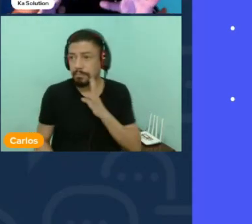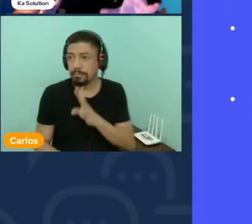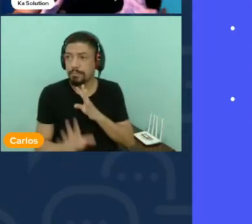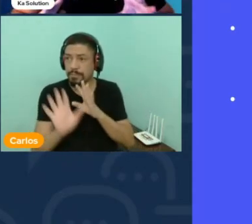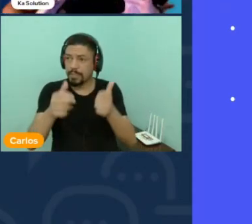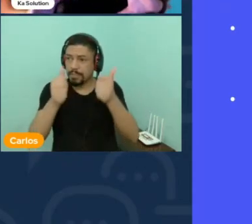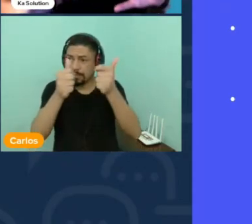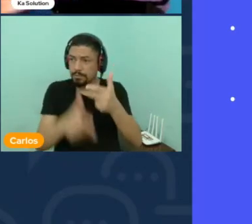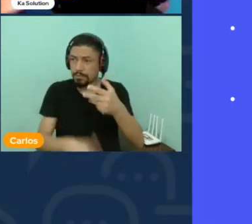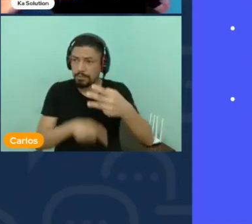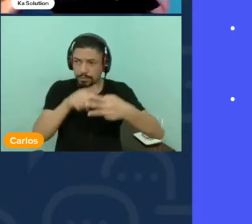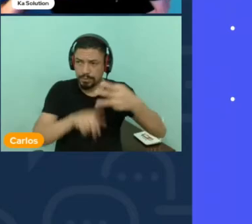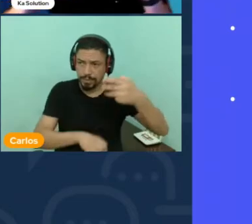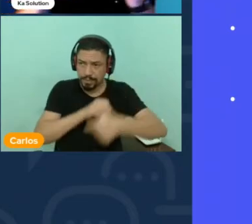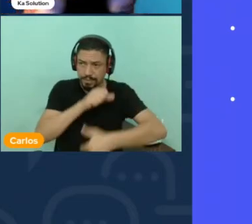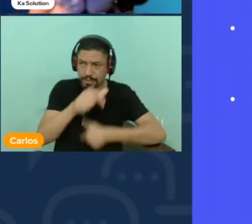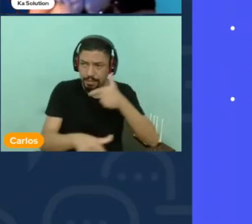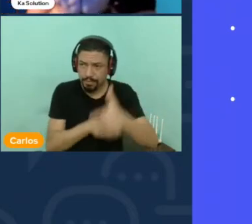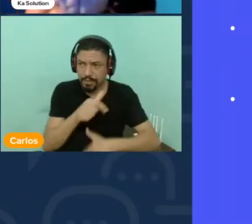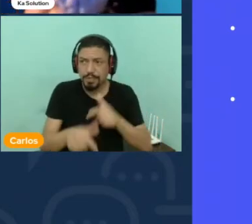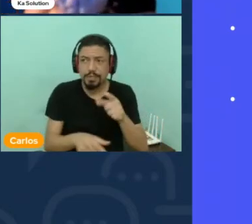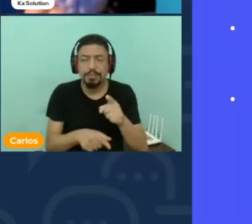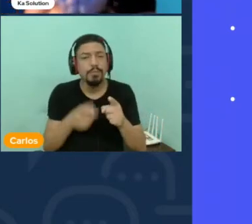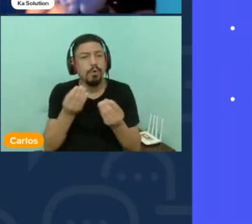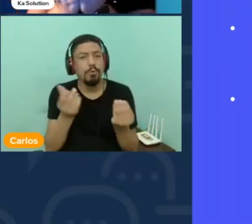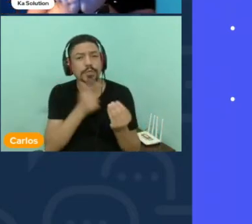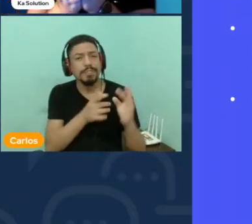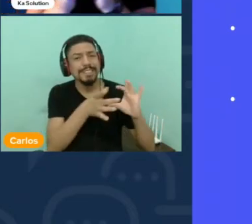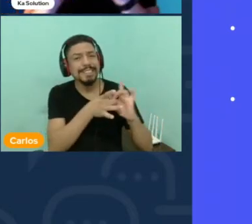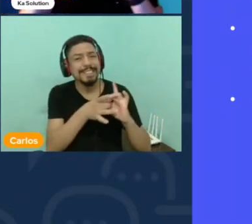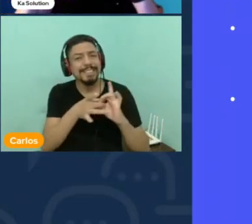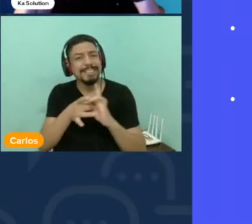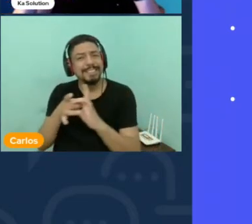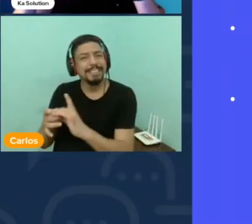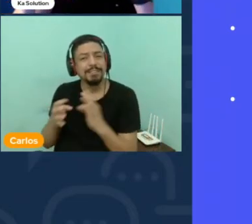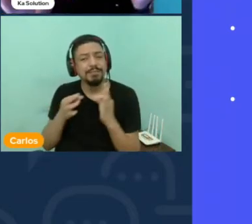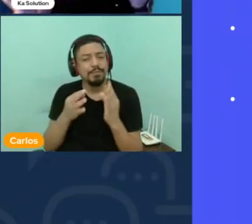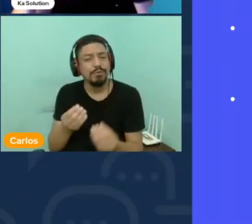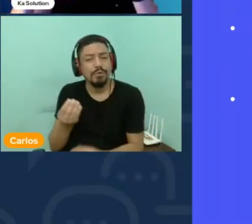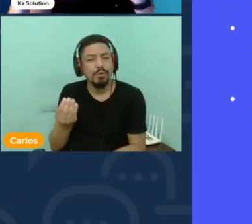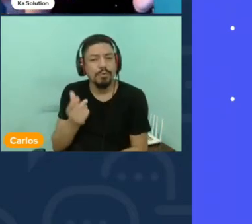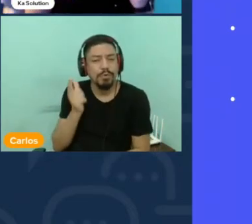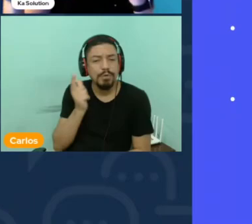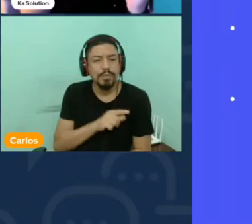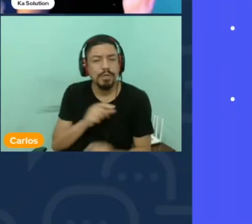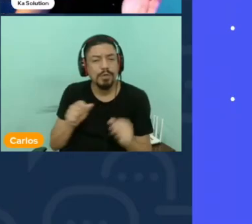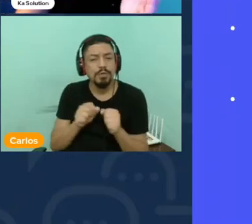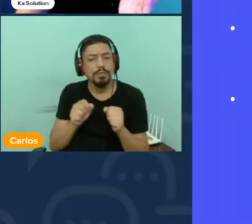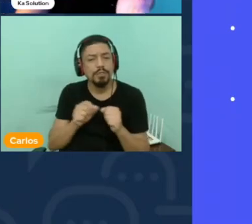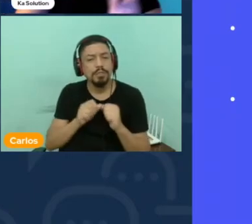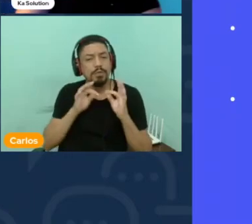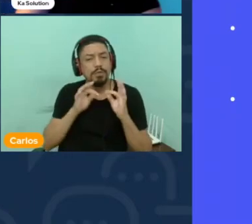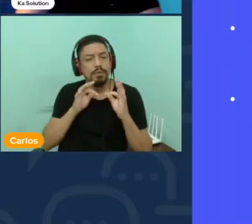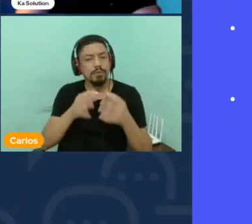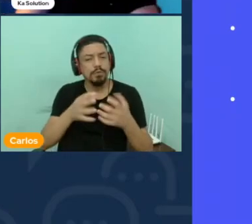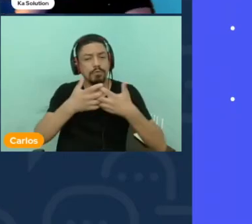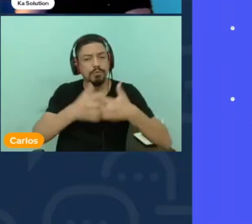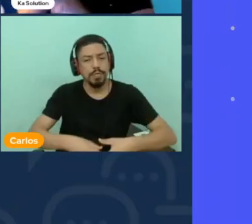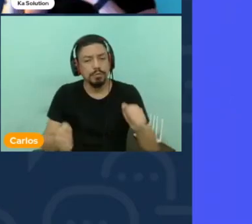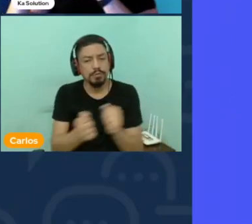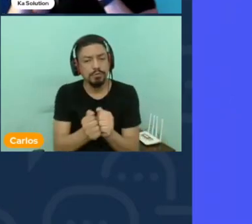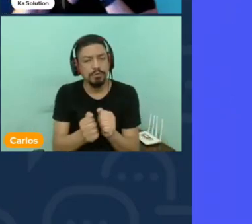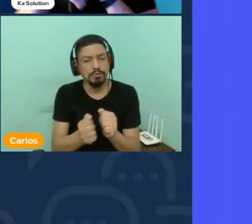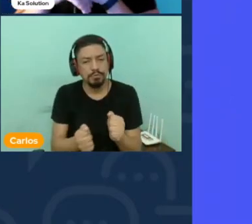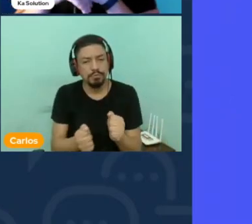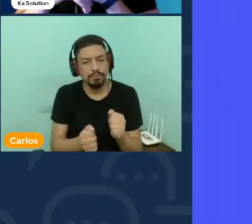3 serviços e como eu conecto isso tudo, Como eu faço isso tudo funcionar junto? Aí,